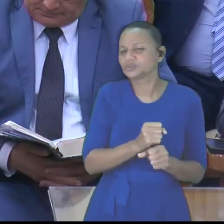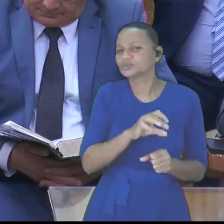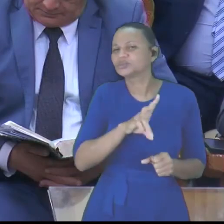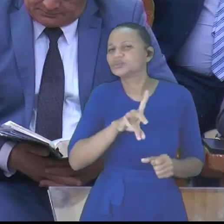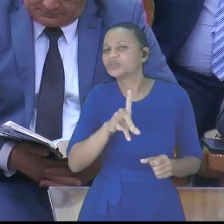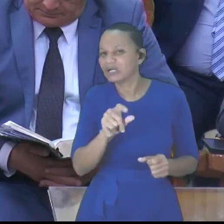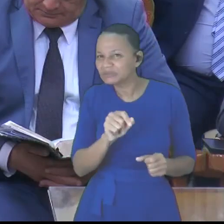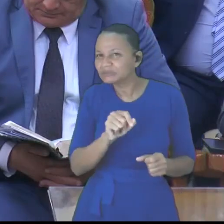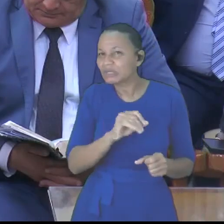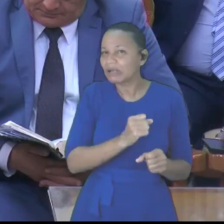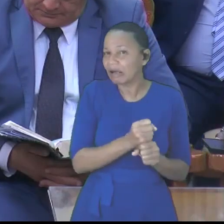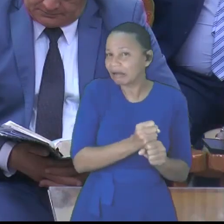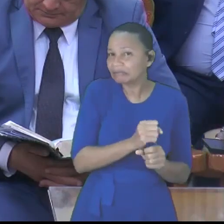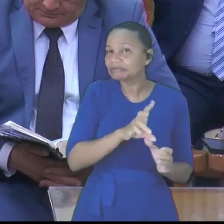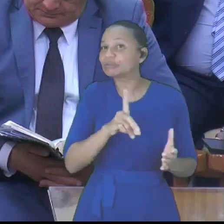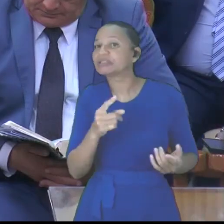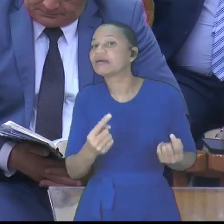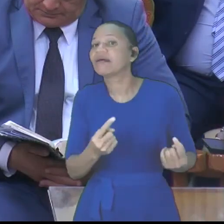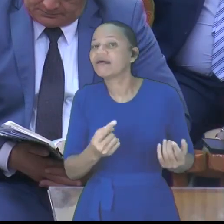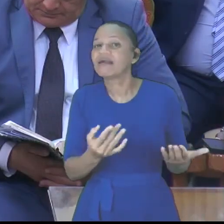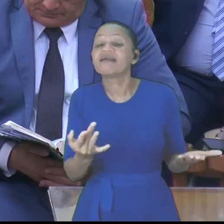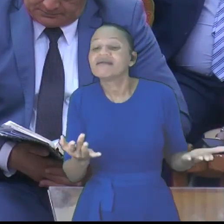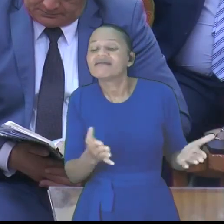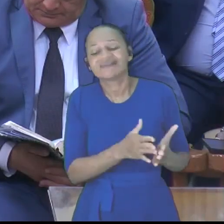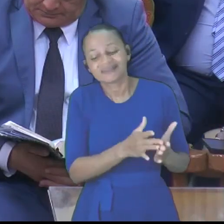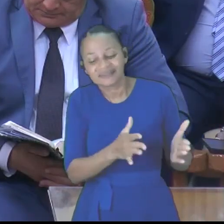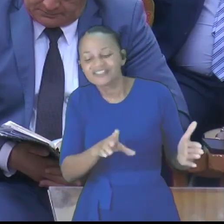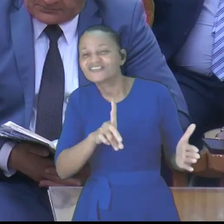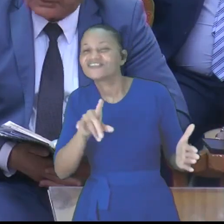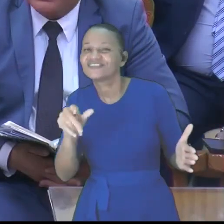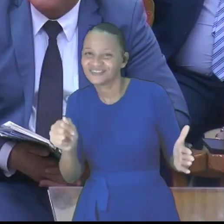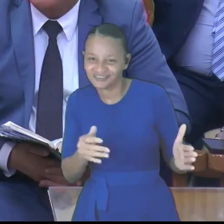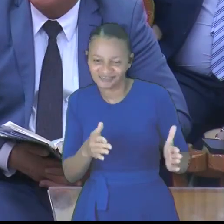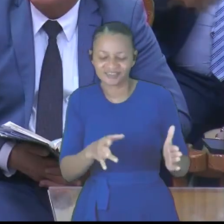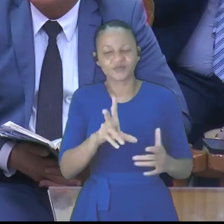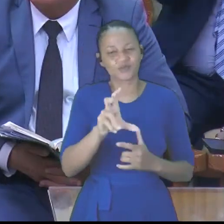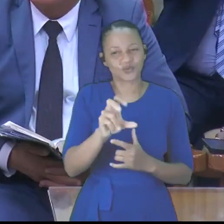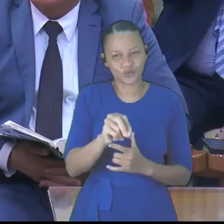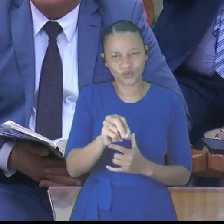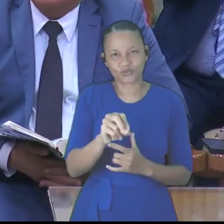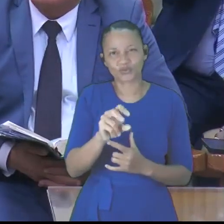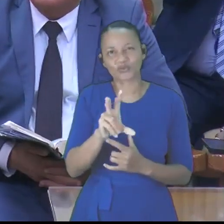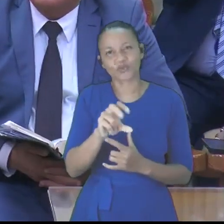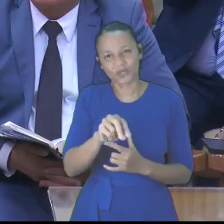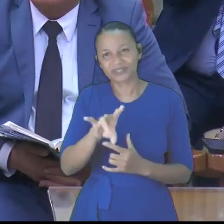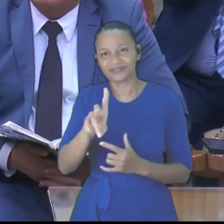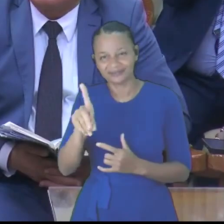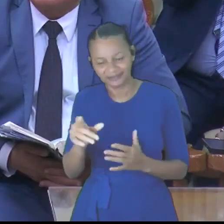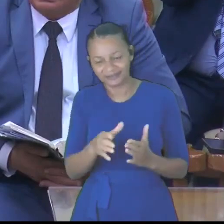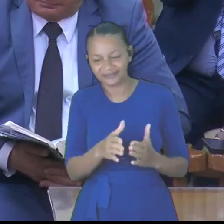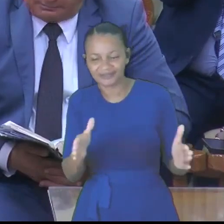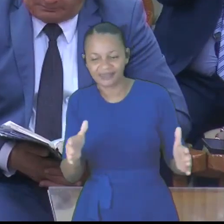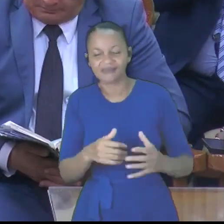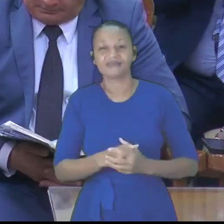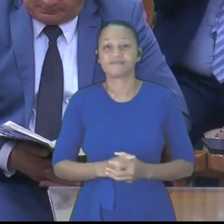quantos dias? Hein? 50, né? Fazia 50 dias que ele tinha ido para o céu. E aquele povo